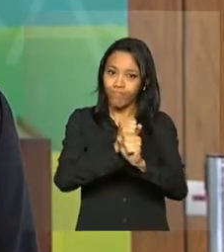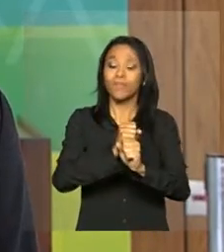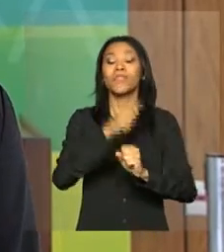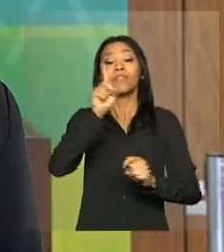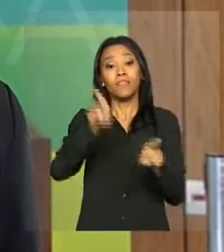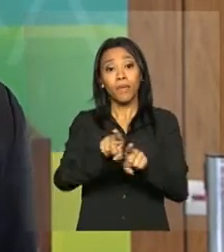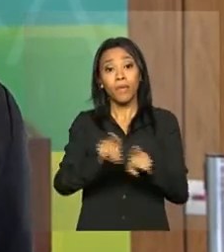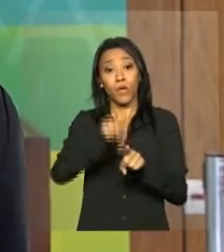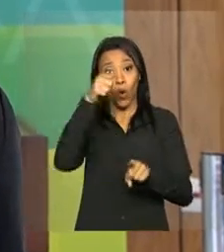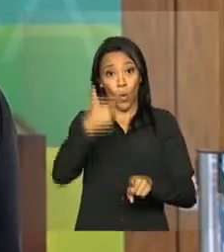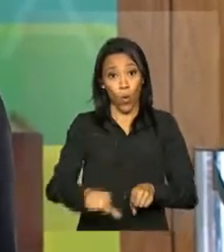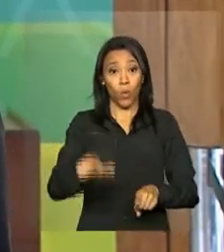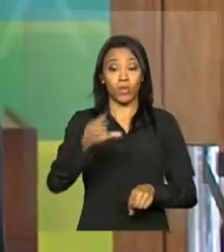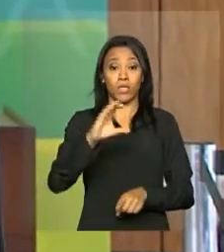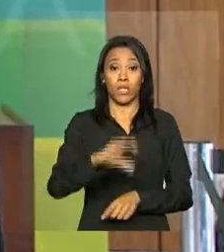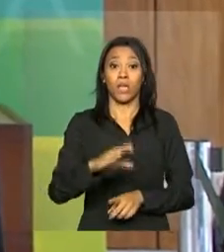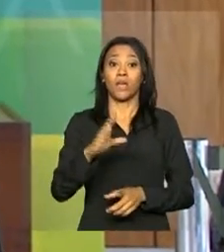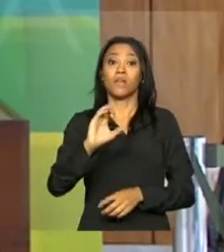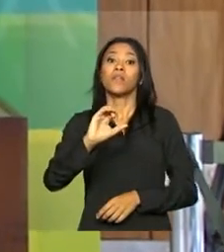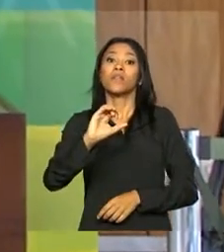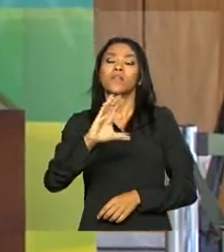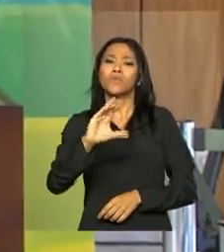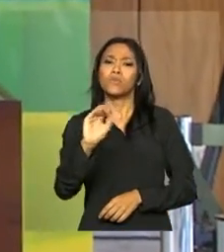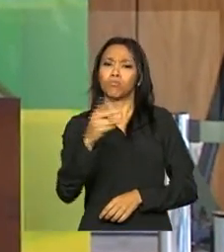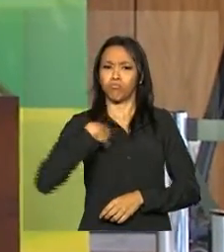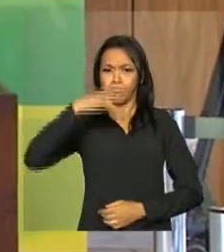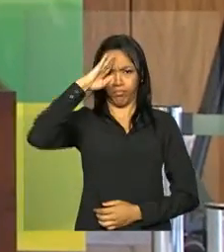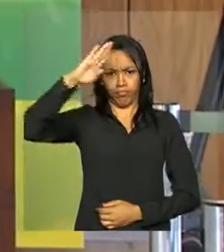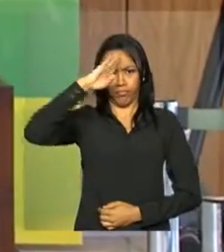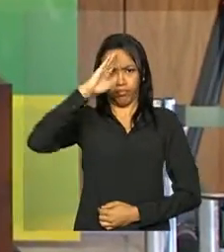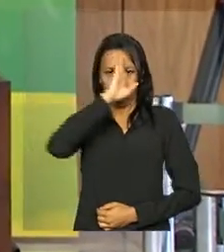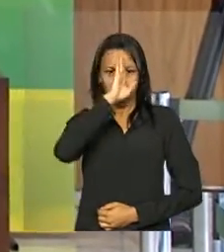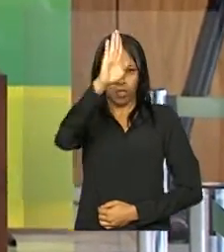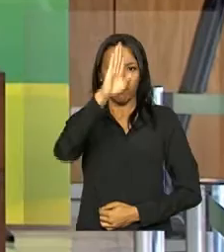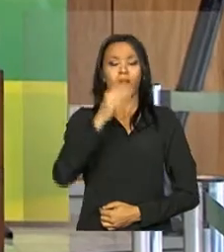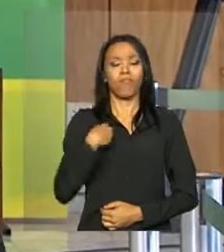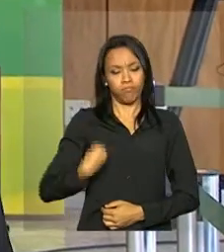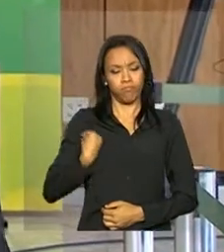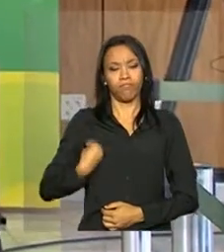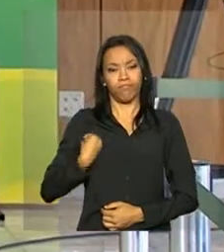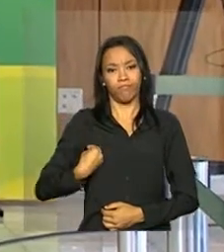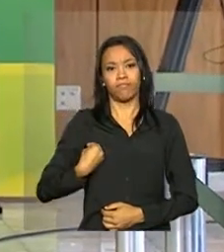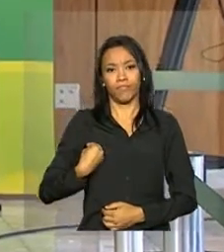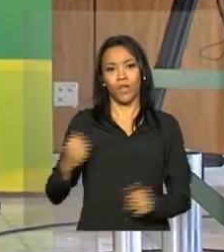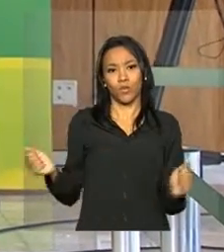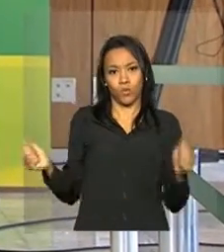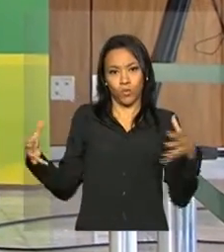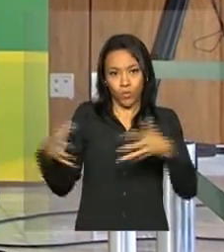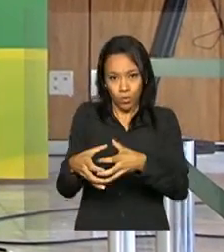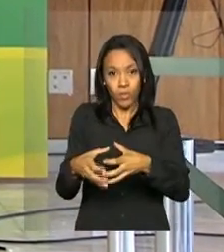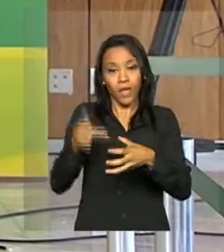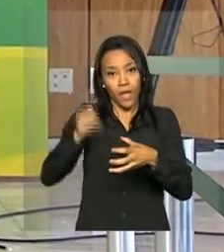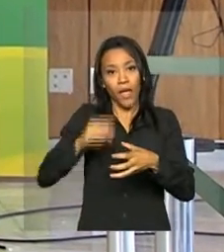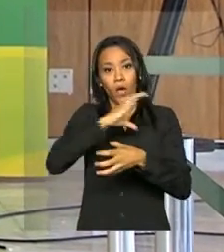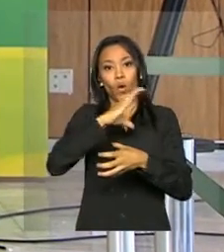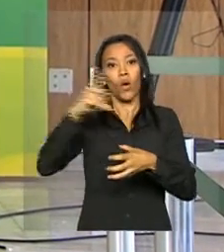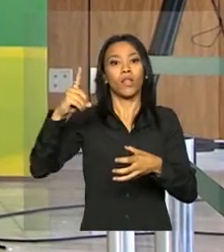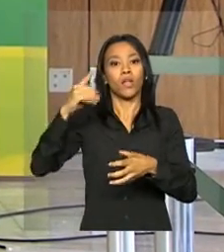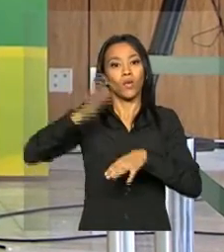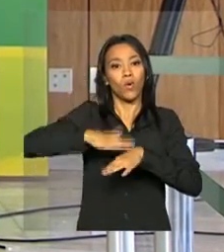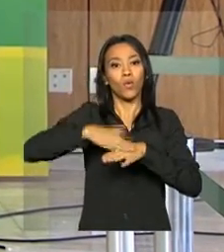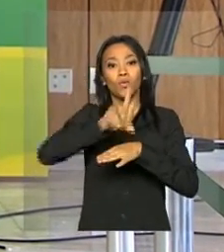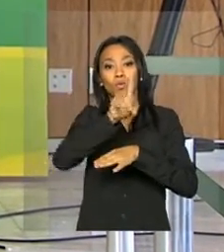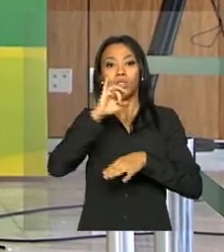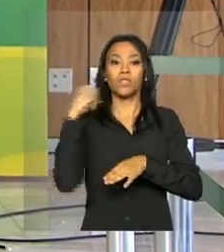o chefe do estado maior conjunto das forças armadas ademir sobrinho que é exatamente um dos coordenadores do dia nacional de